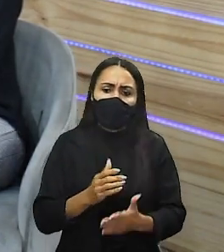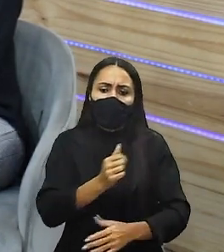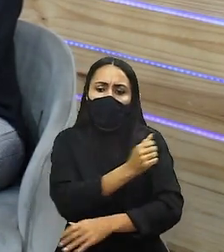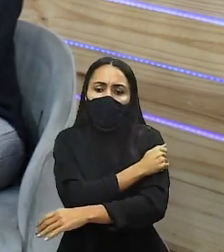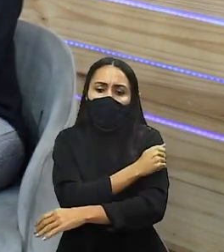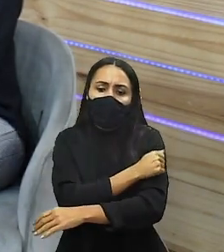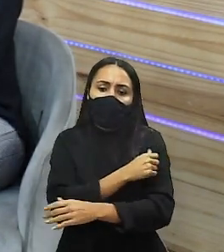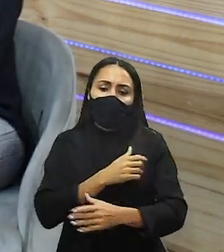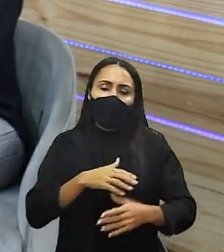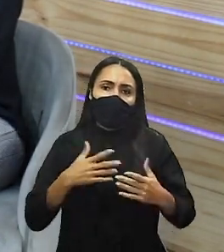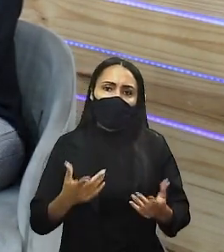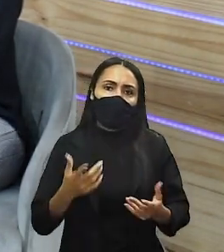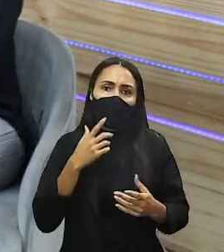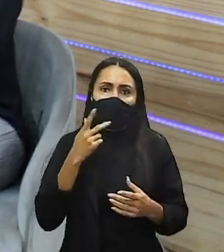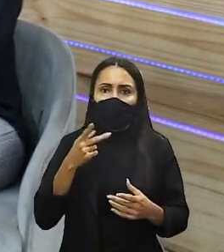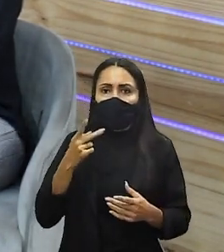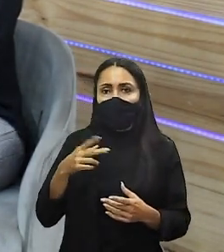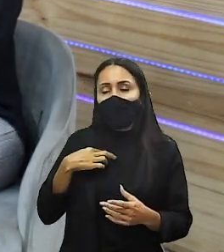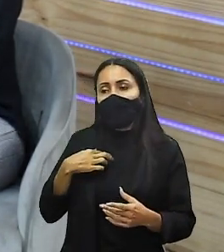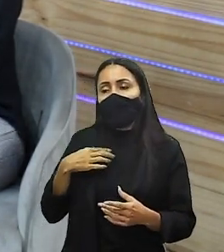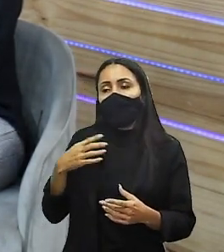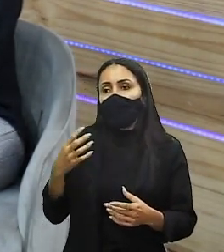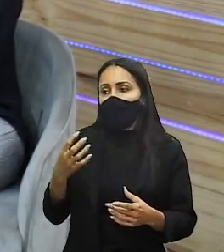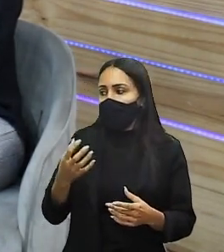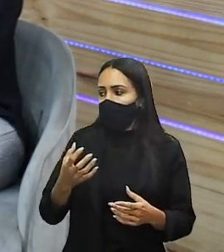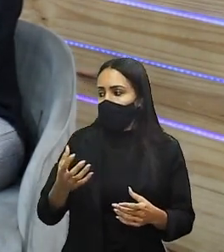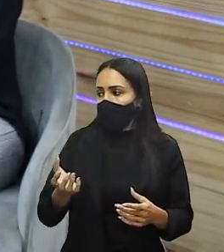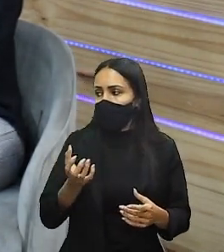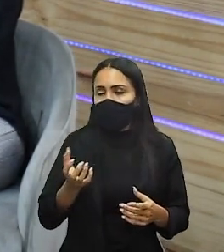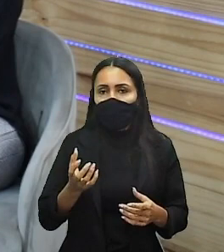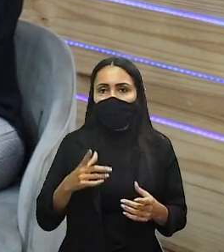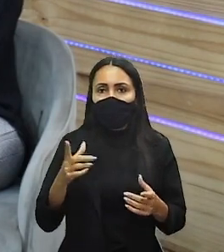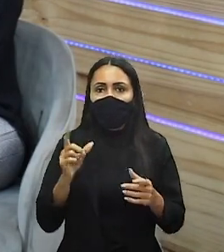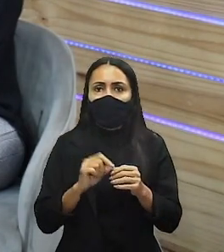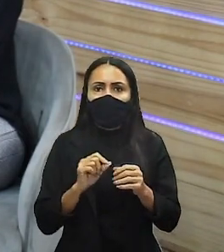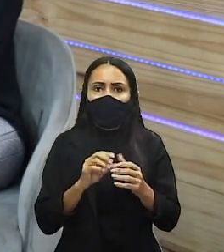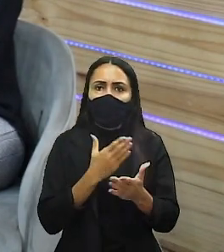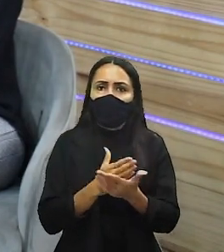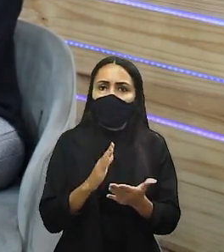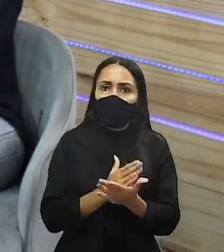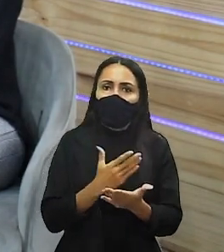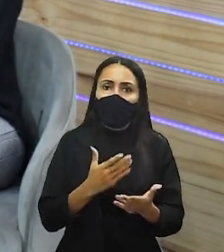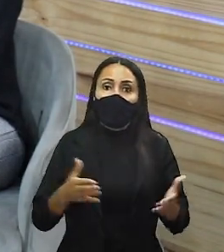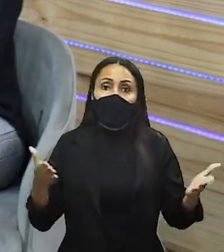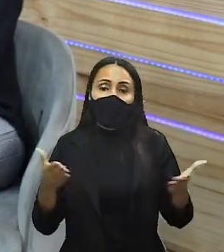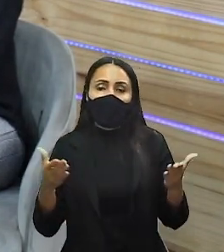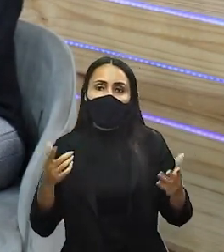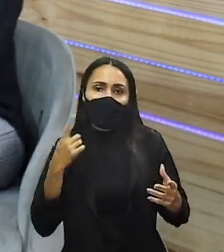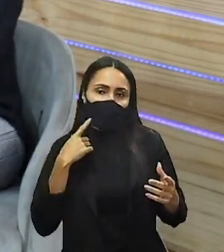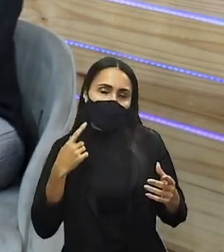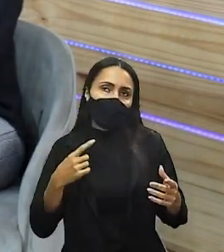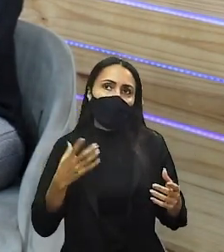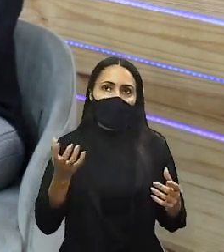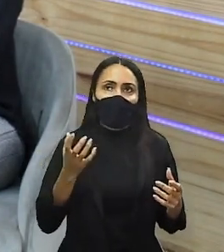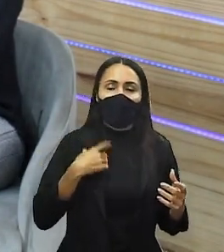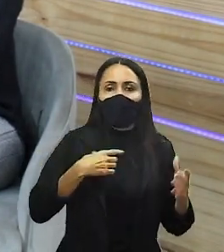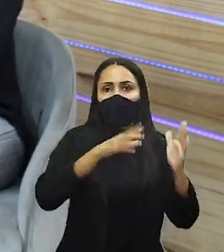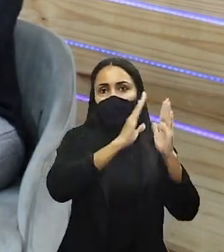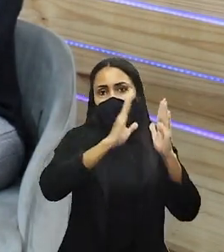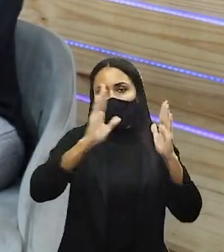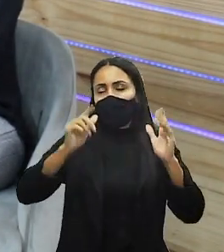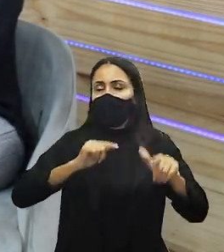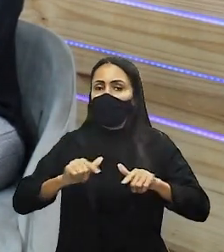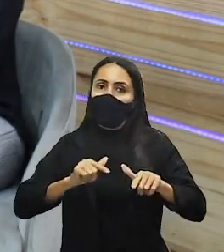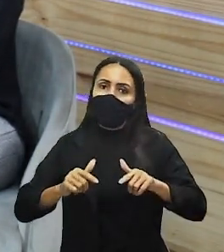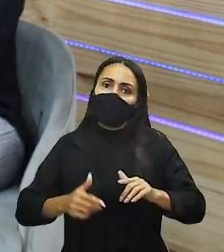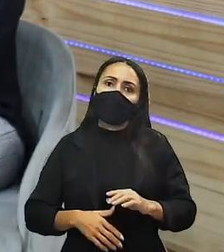pessoa que chegou a dizer assim, poxa, eu queria fazer qualquer outra coisa, mas agora eu quero ser bibliotecária, eu quero ser bibliotecário